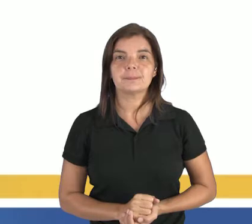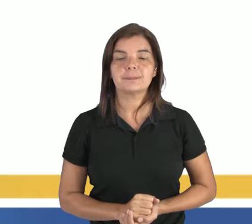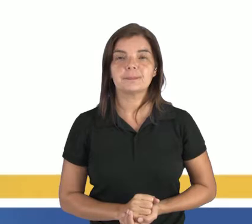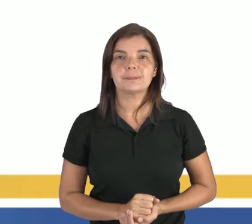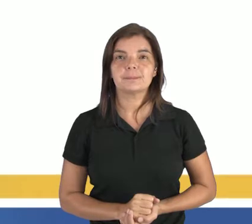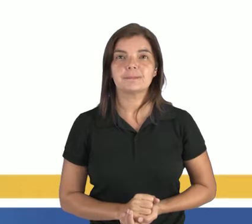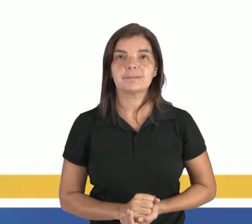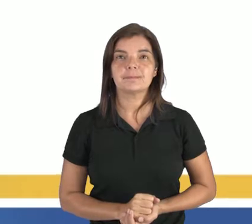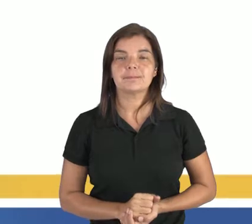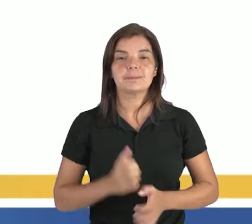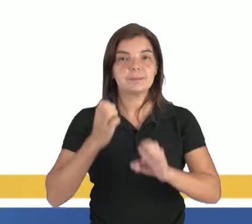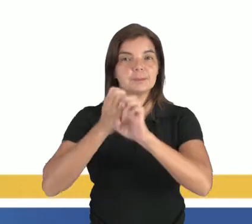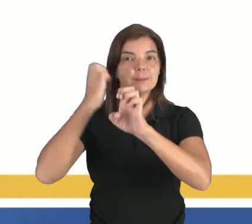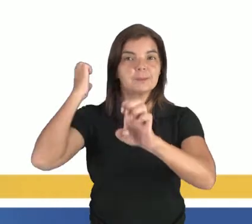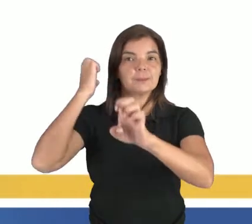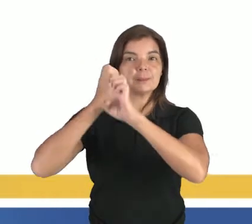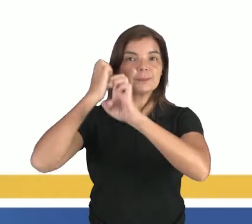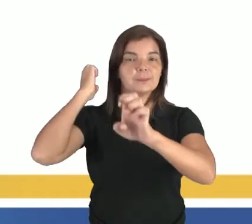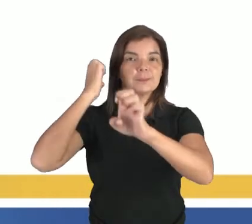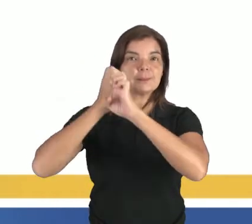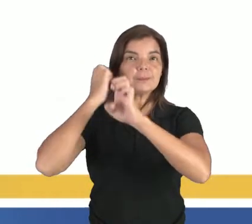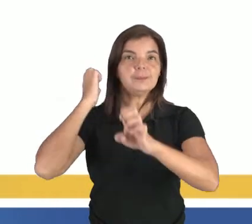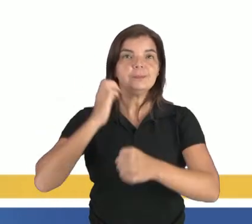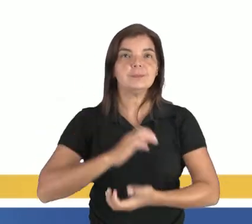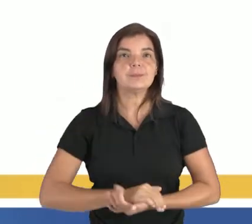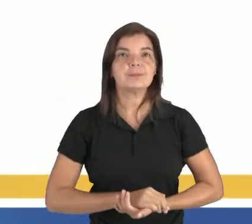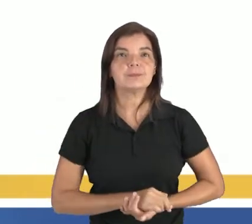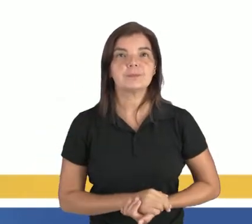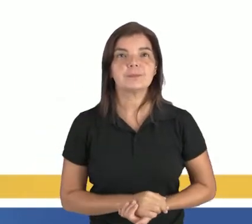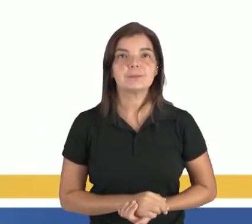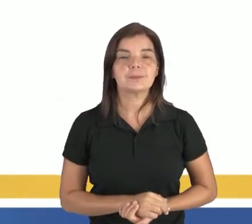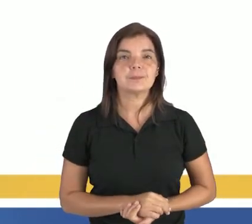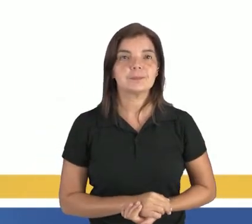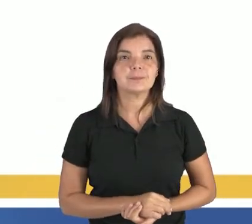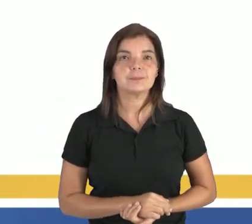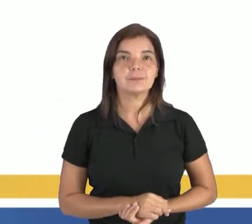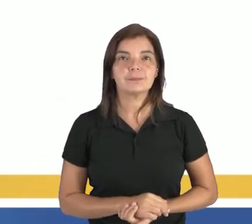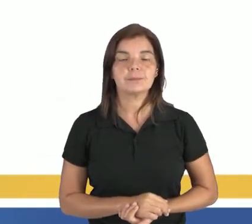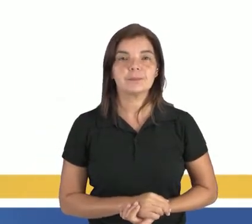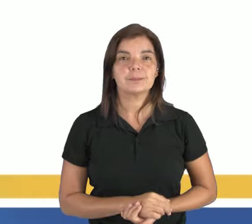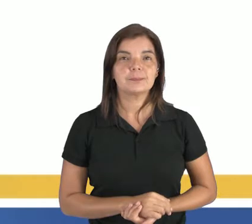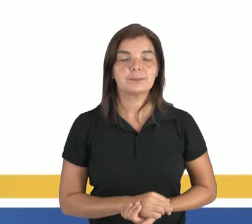que é o engenheiro. Office worker,